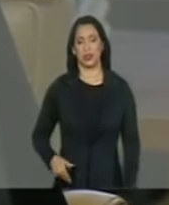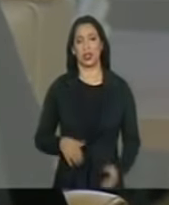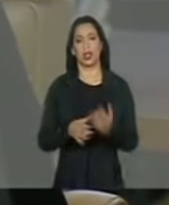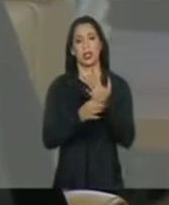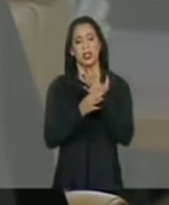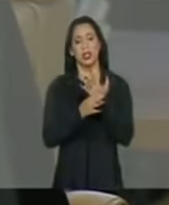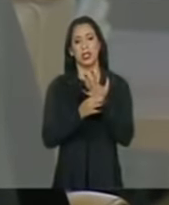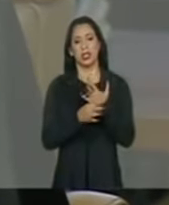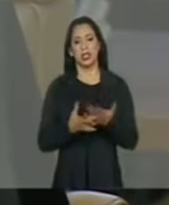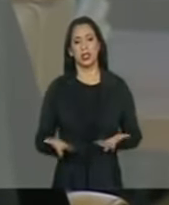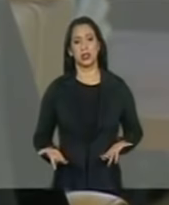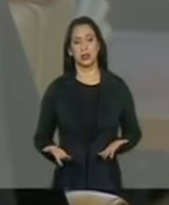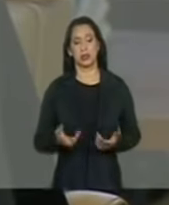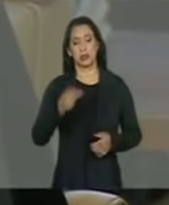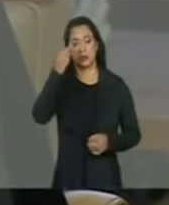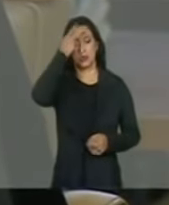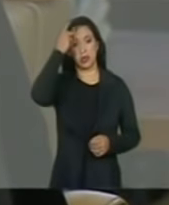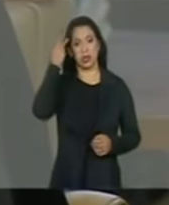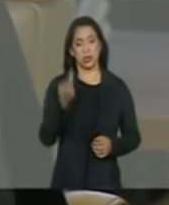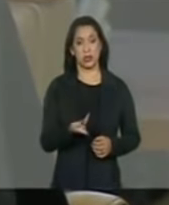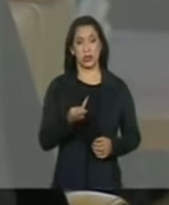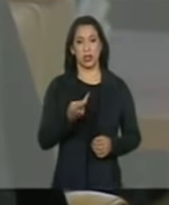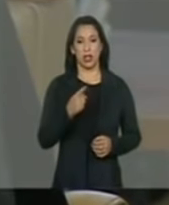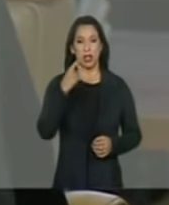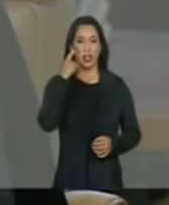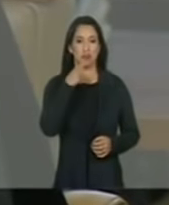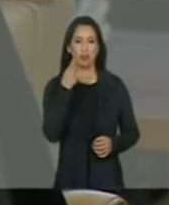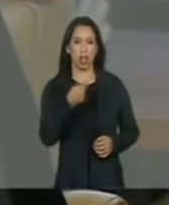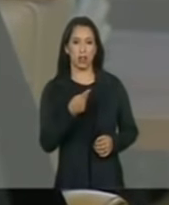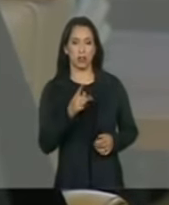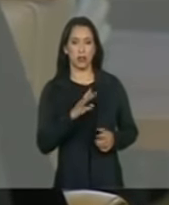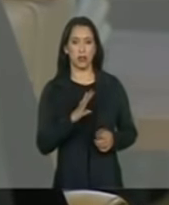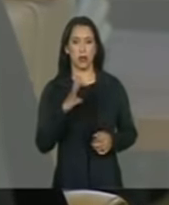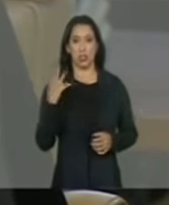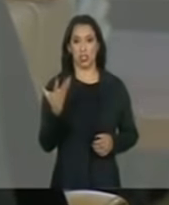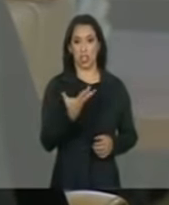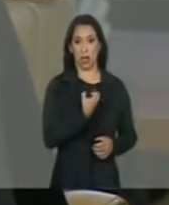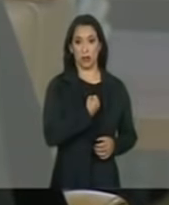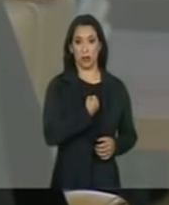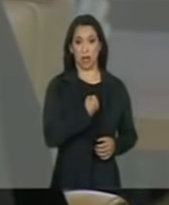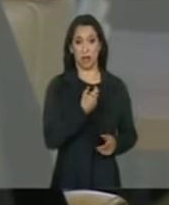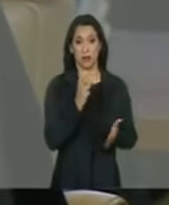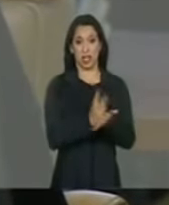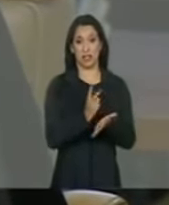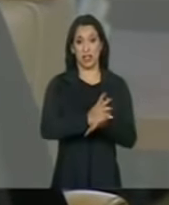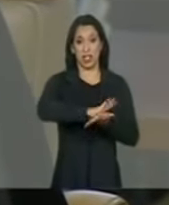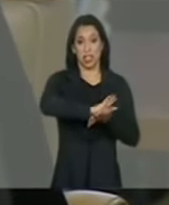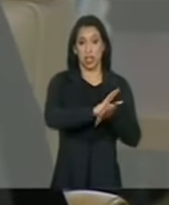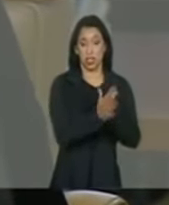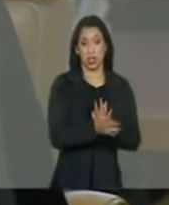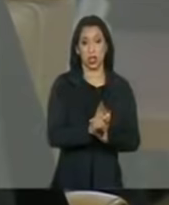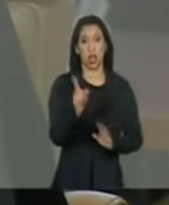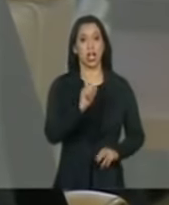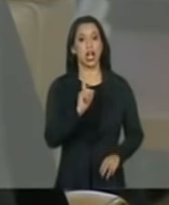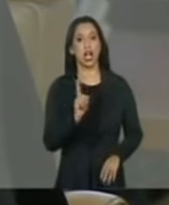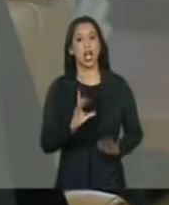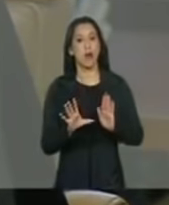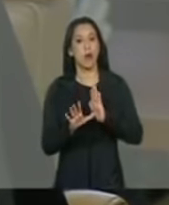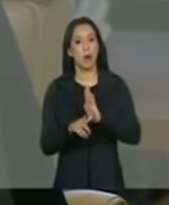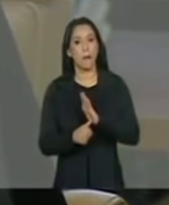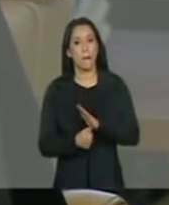demagogos que a pretexto de salvar la a tirar a lição não roubar não